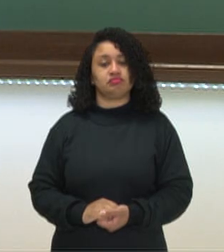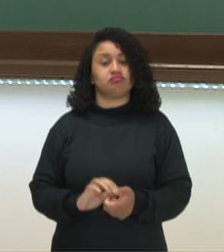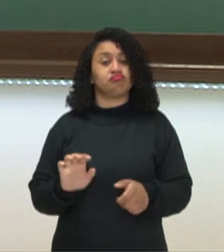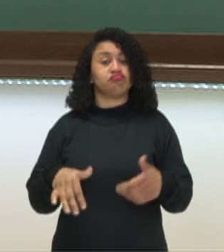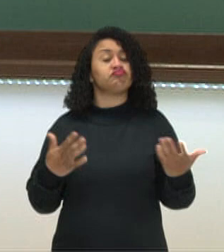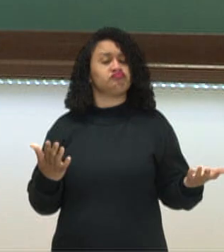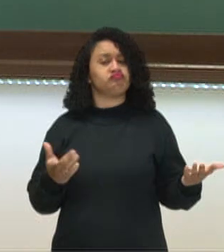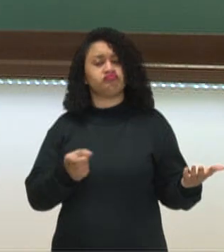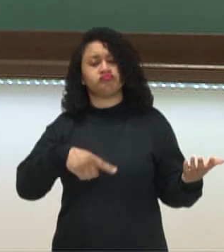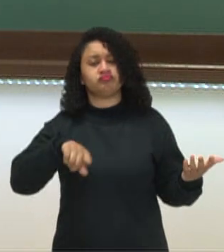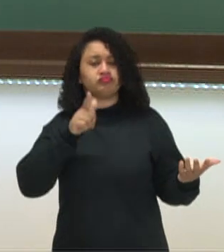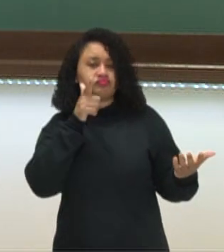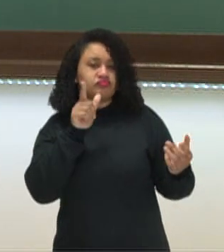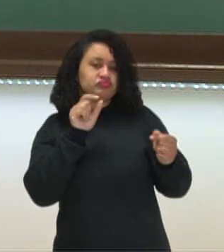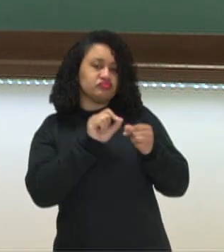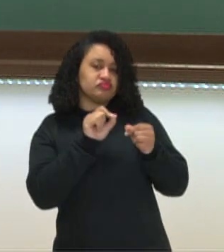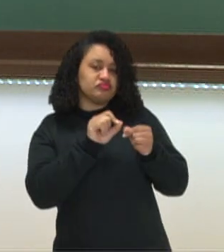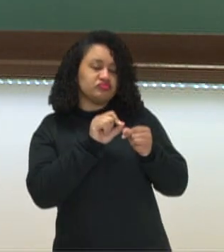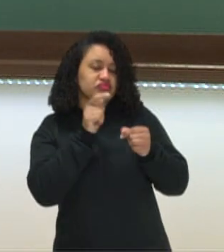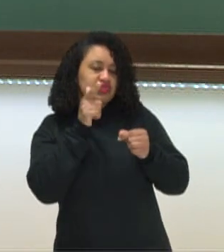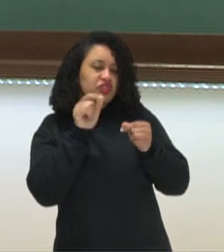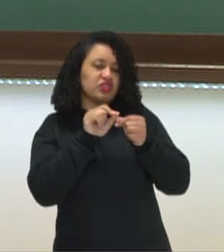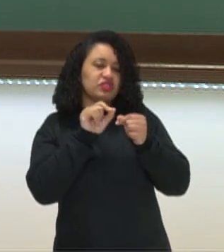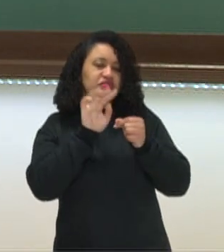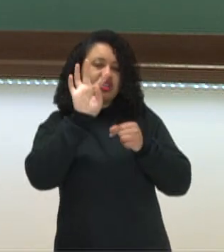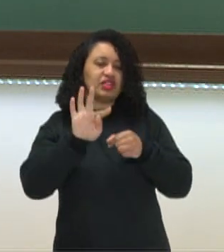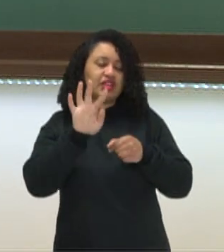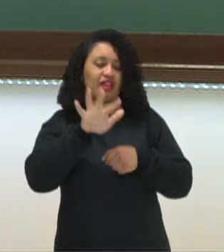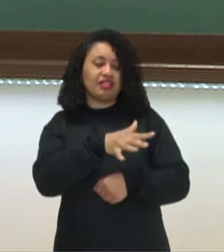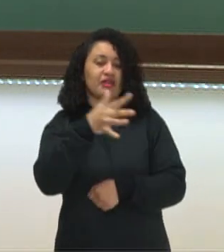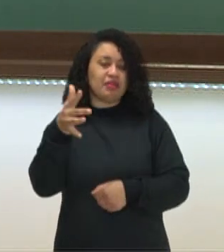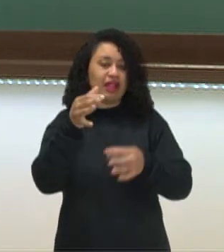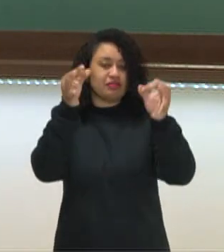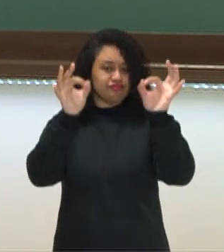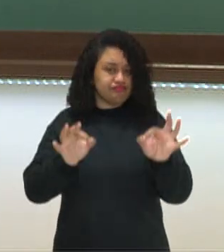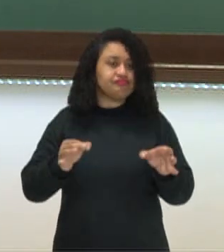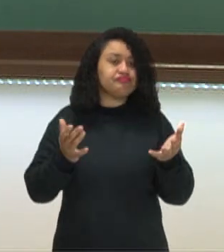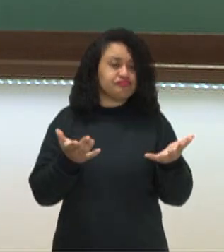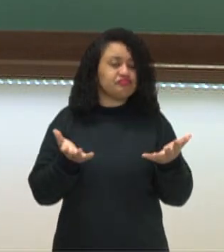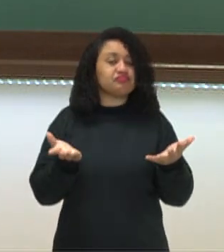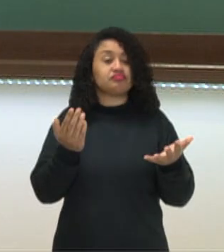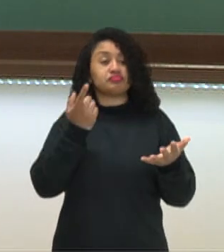E aí, pessoal, conseguiram? Fizeram a tabela direitinho? Vamos lá?